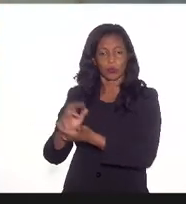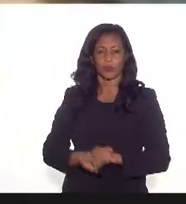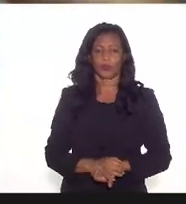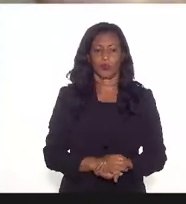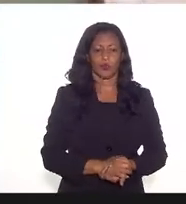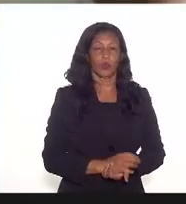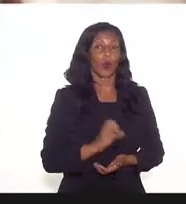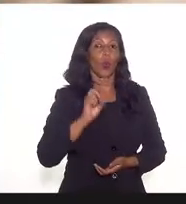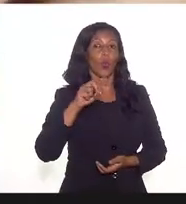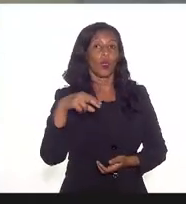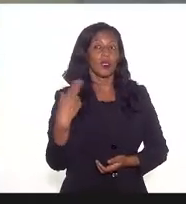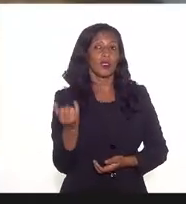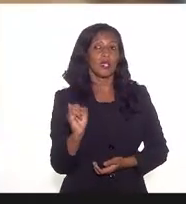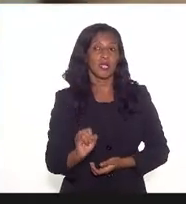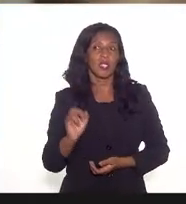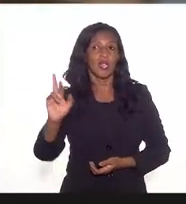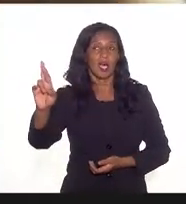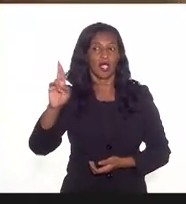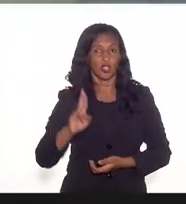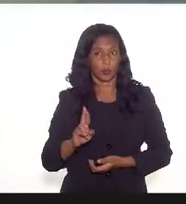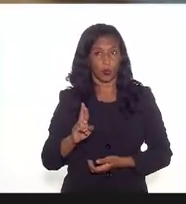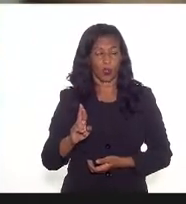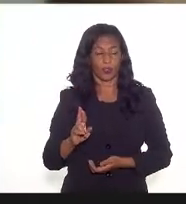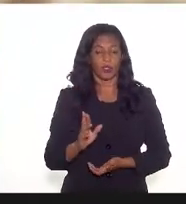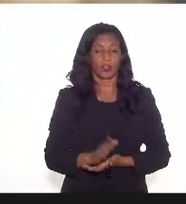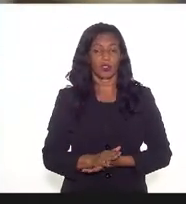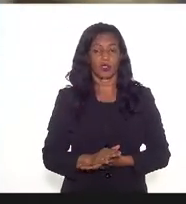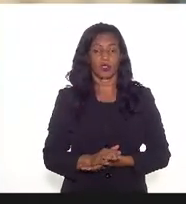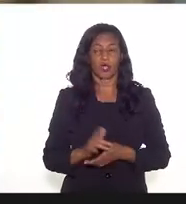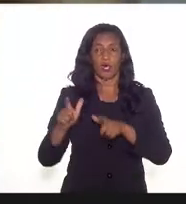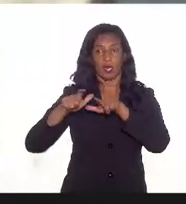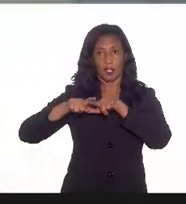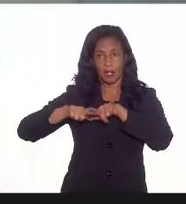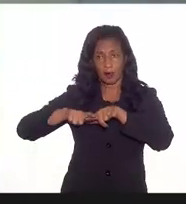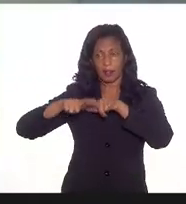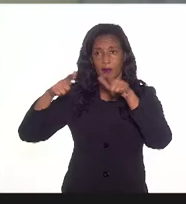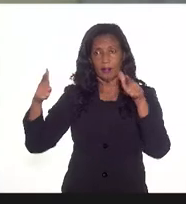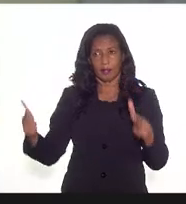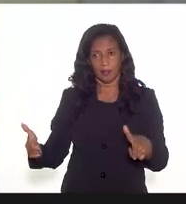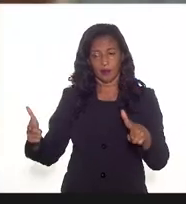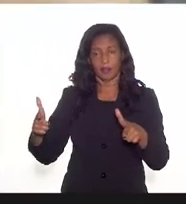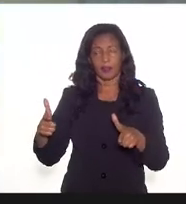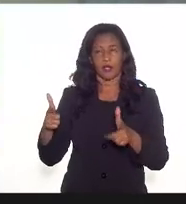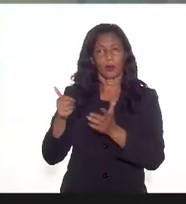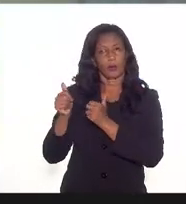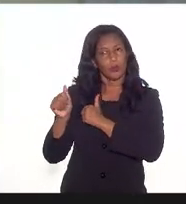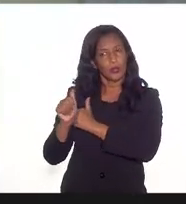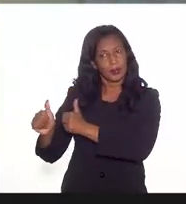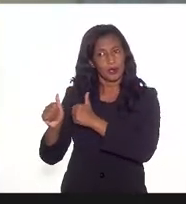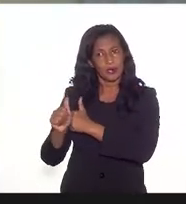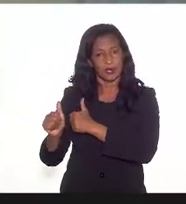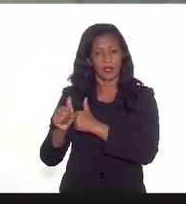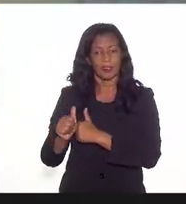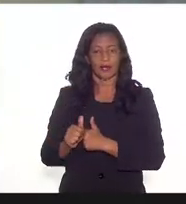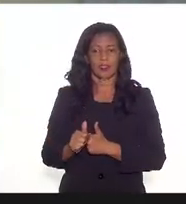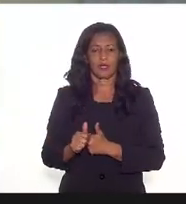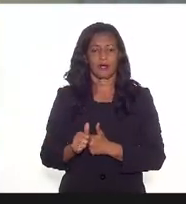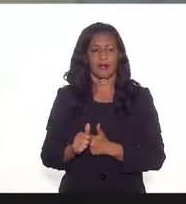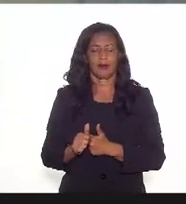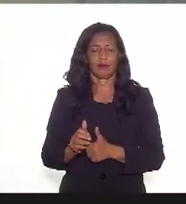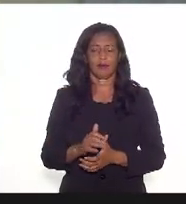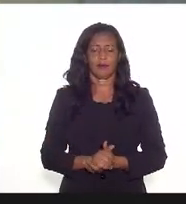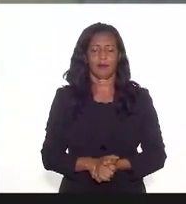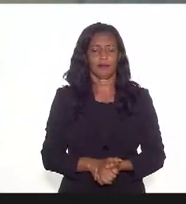investimentos correspondem fisicamente a ampliações no segmento, por exemplo,